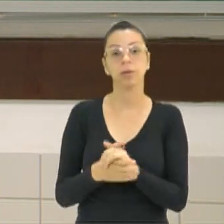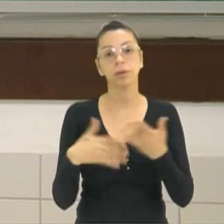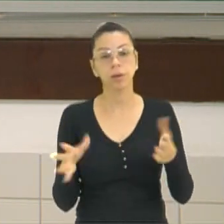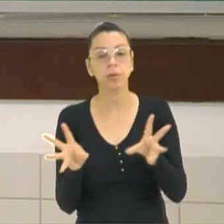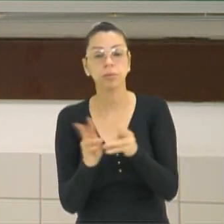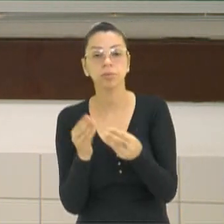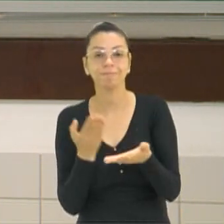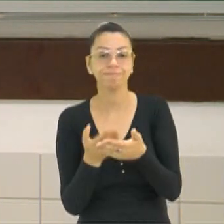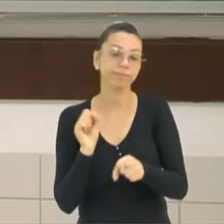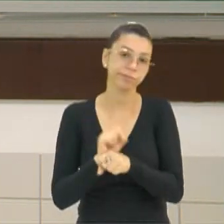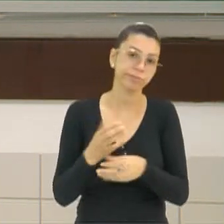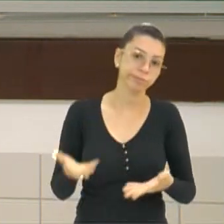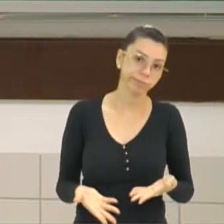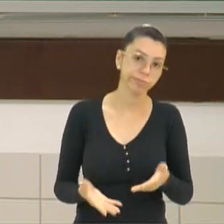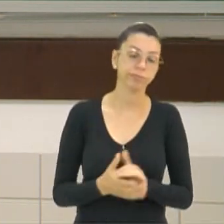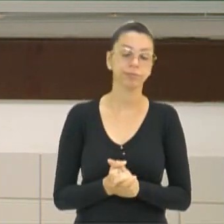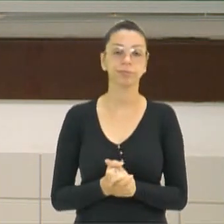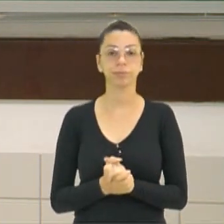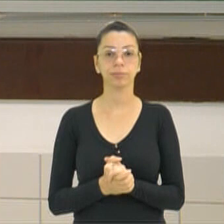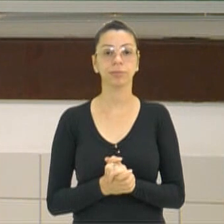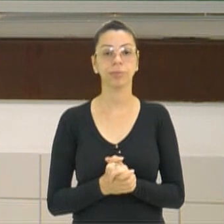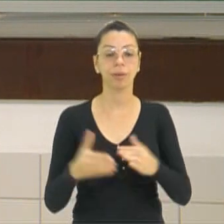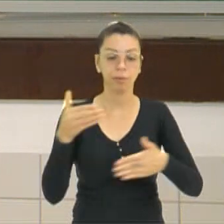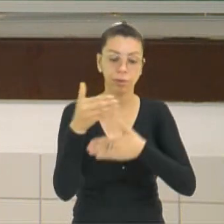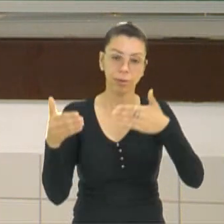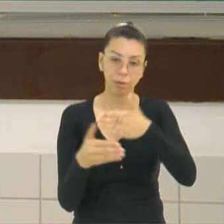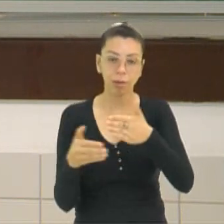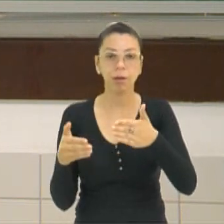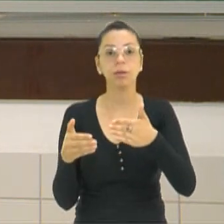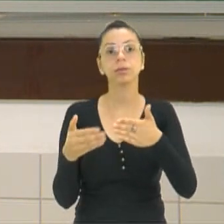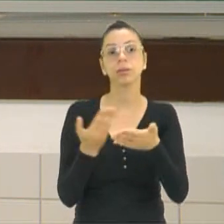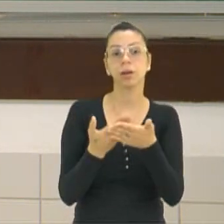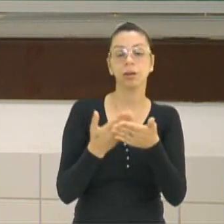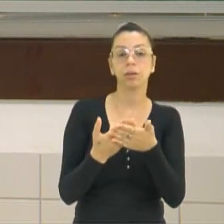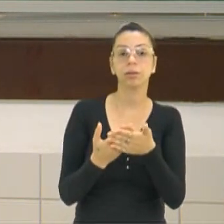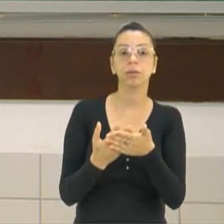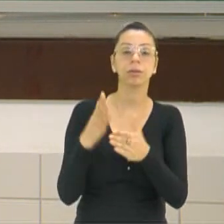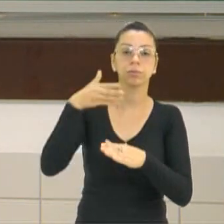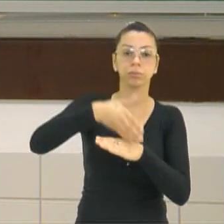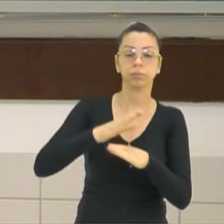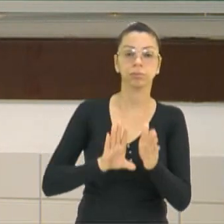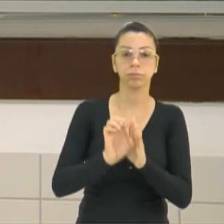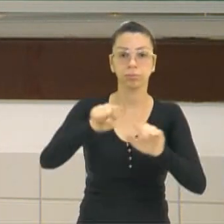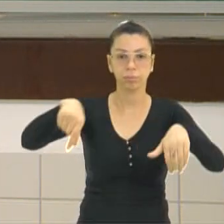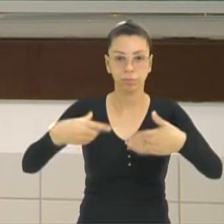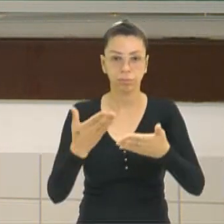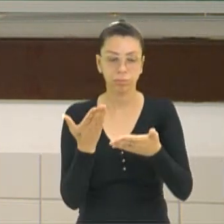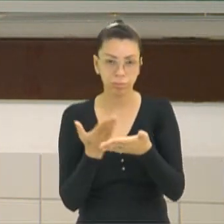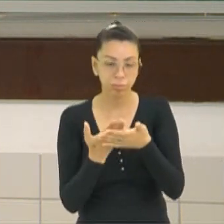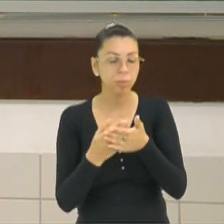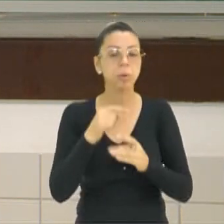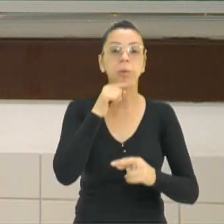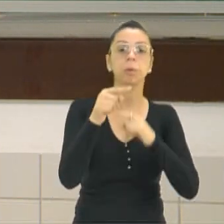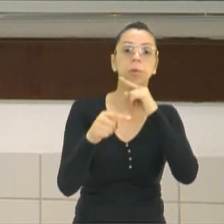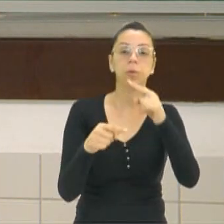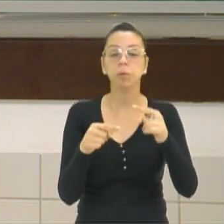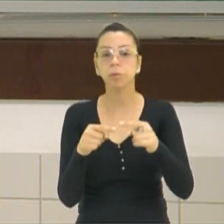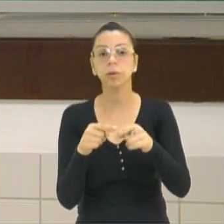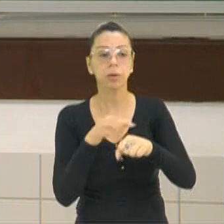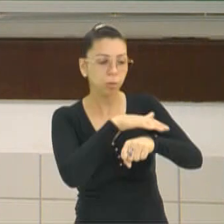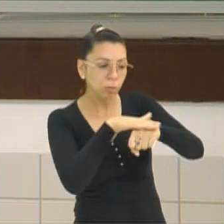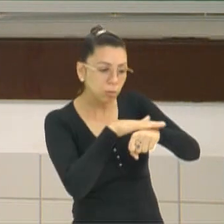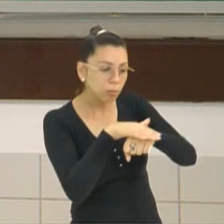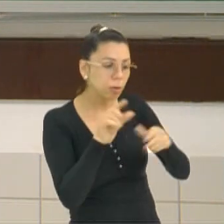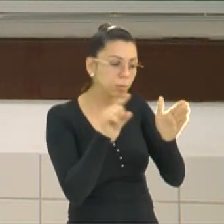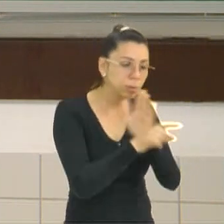de hoje, a gente vai parar por aqui, tá bom? Todo esse material, toda essa aula vai estar disponível para vocês lá na plataforma. Qualquer dúvida, converse com